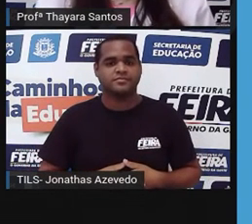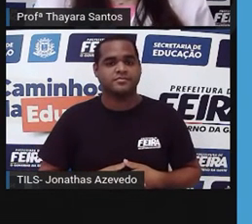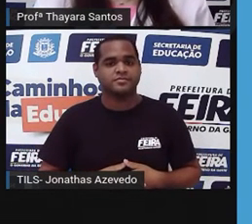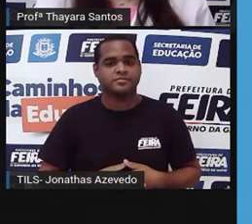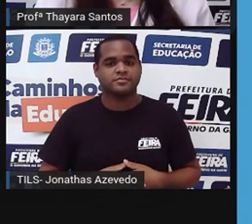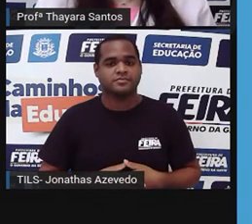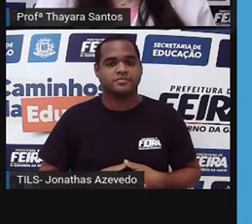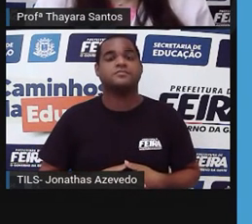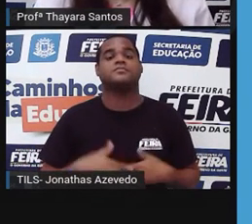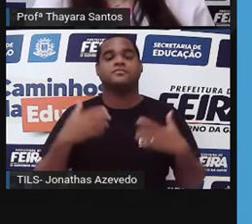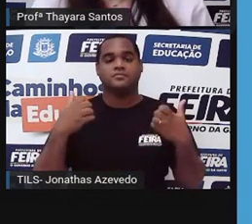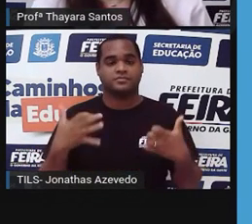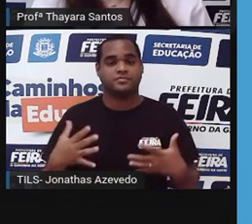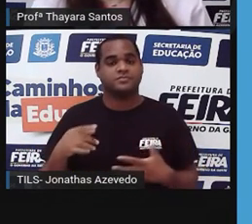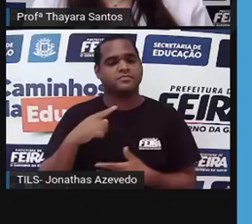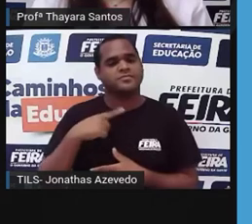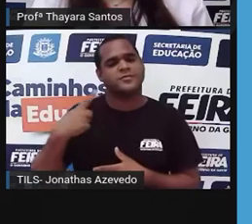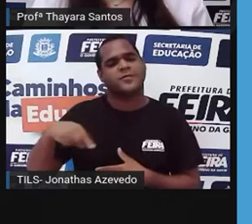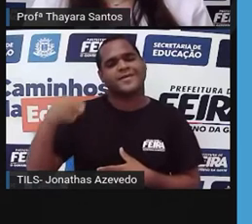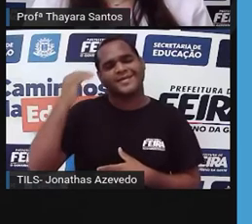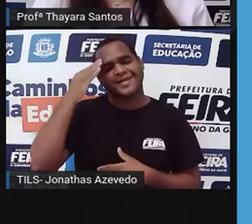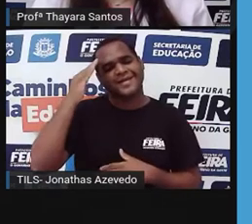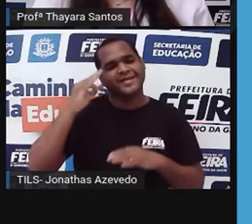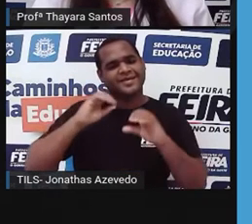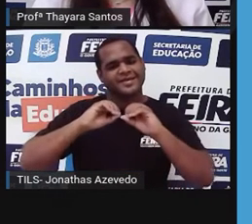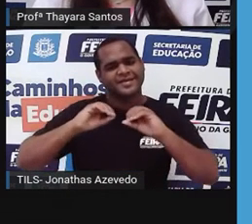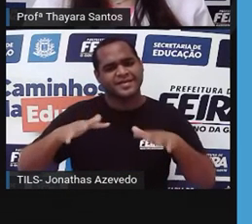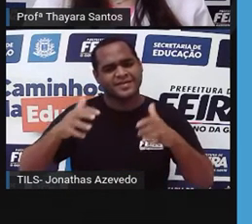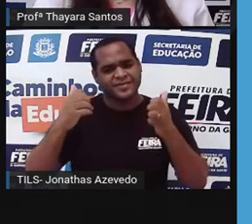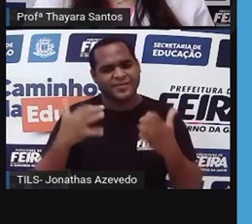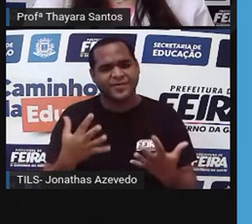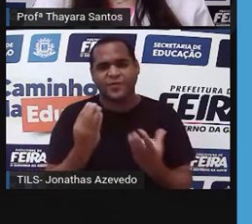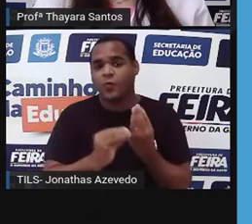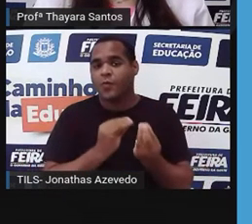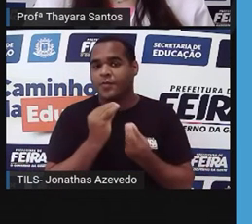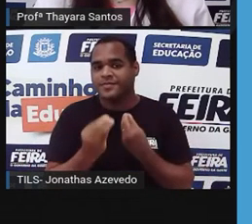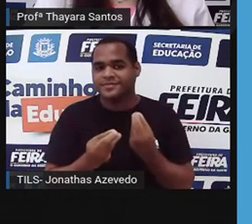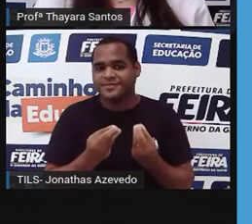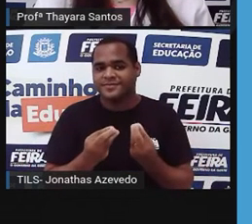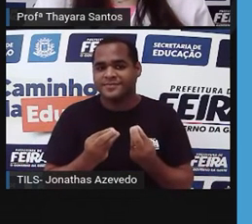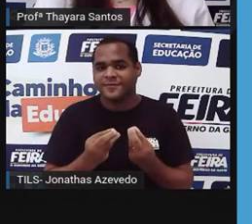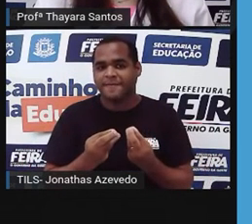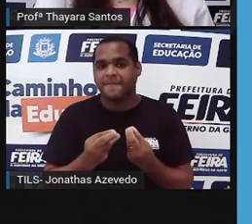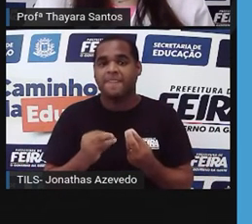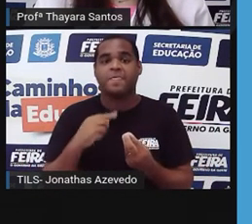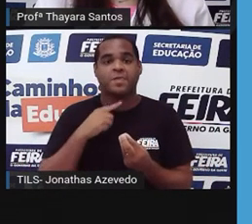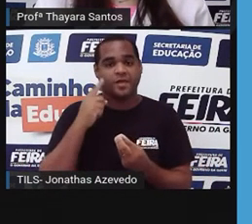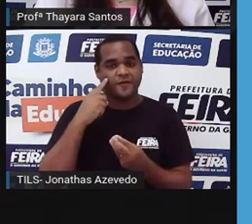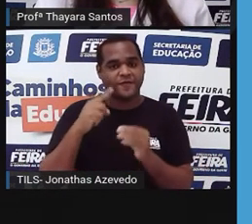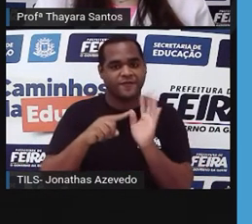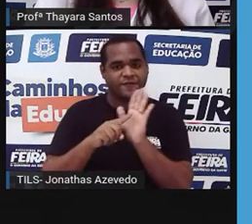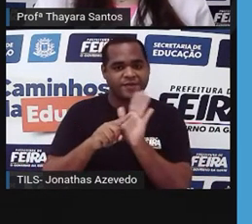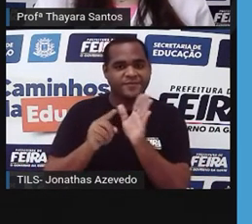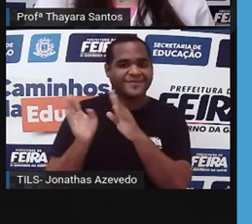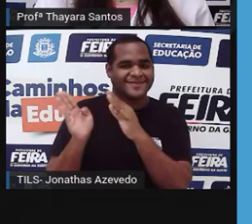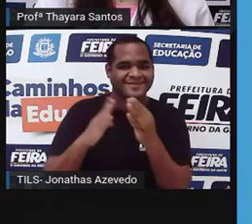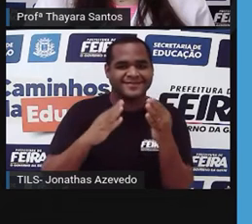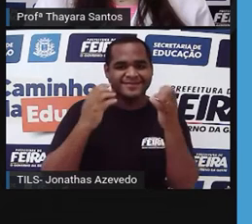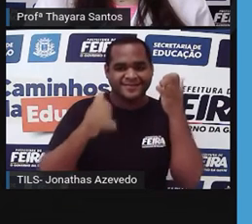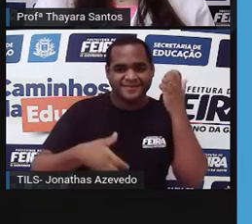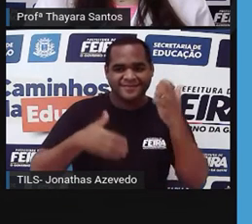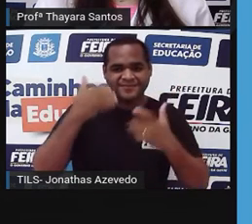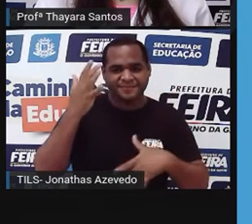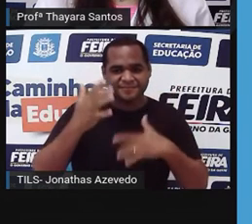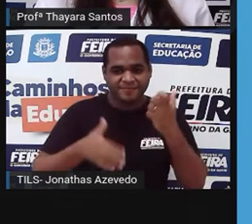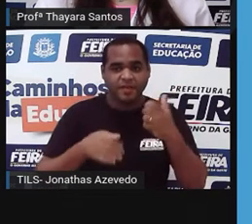E para a gente, né, entender um pouquinho mais, eu trouxe para vocês esse vídeo aqui e eu quero que vocês